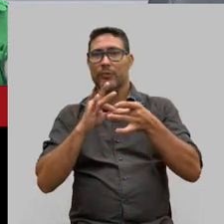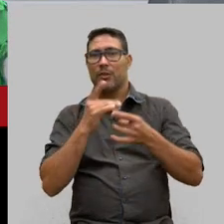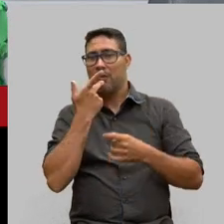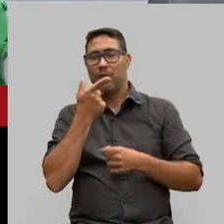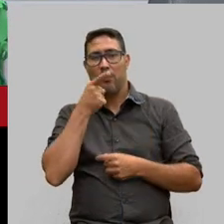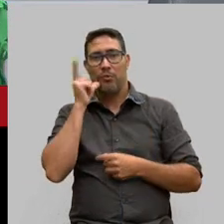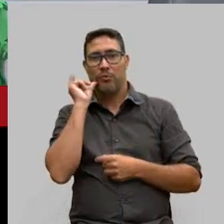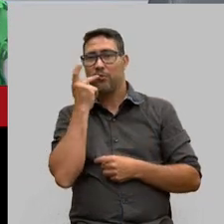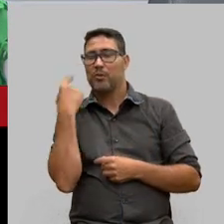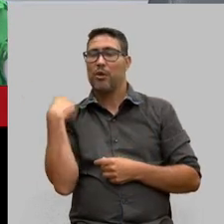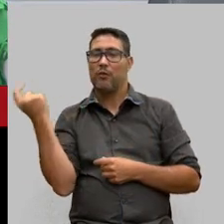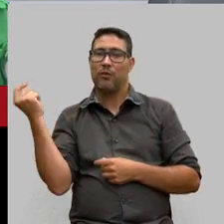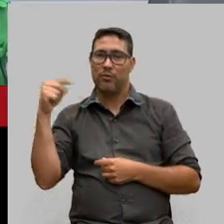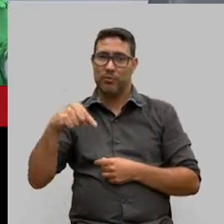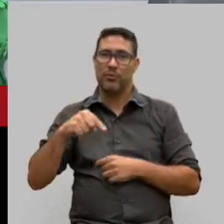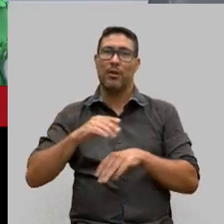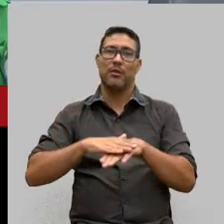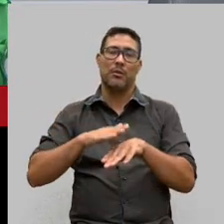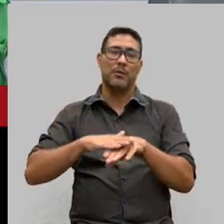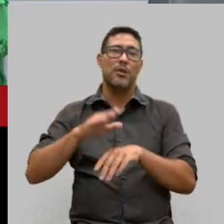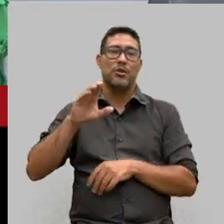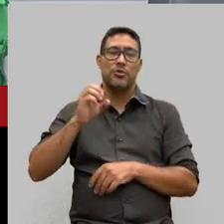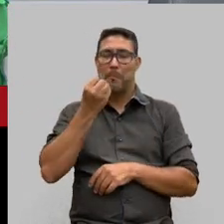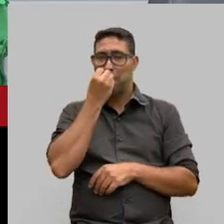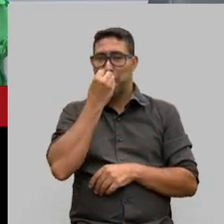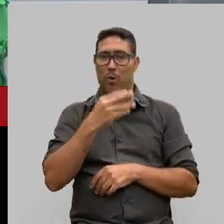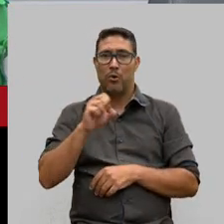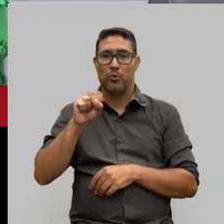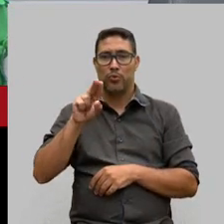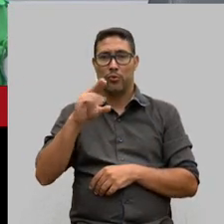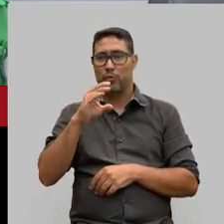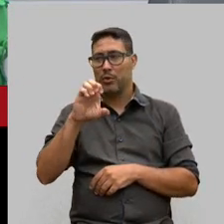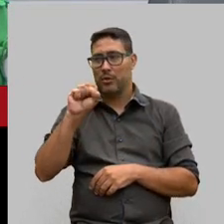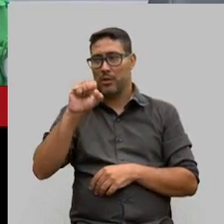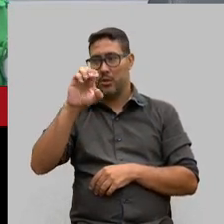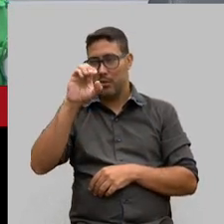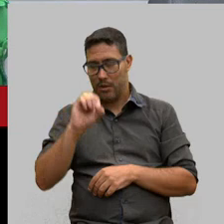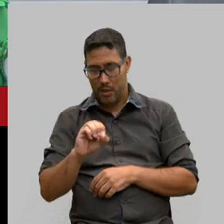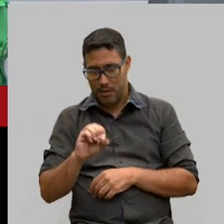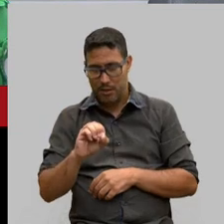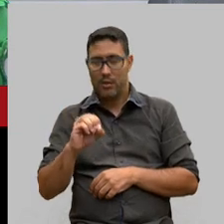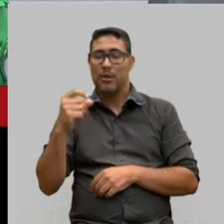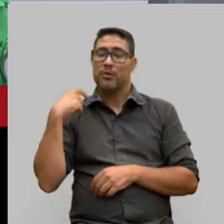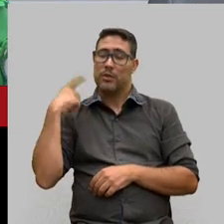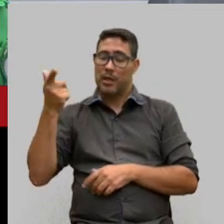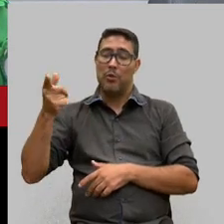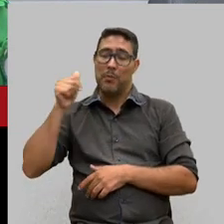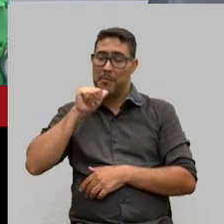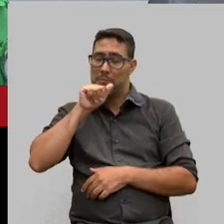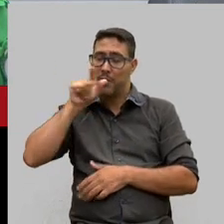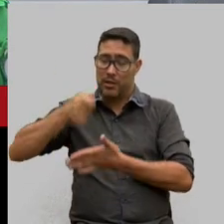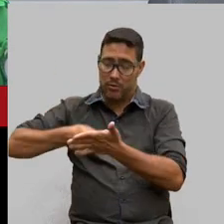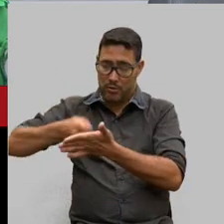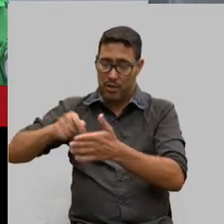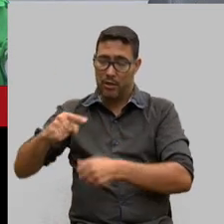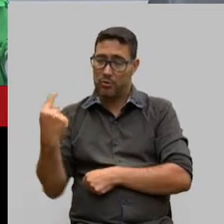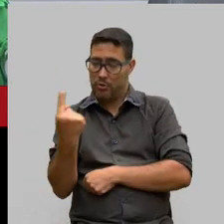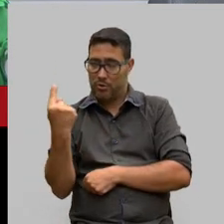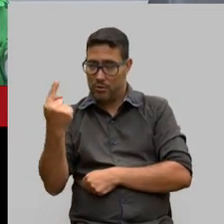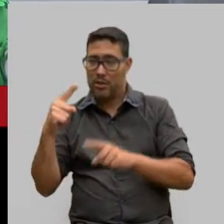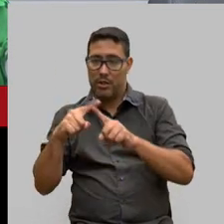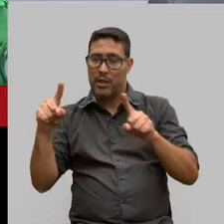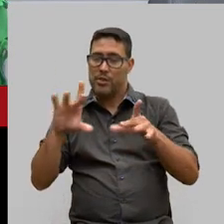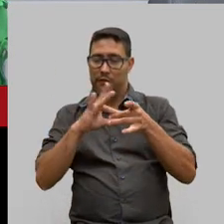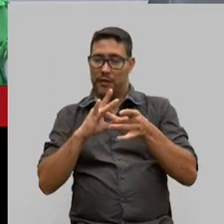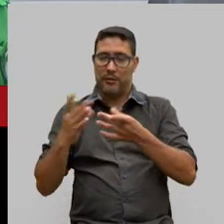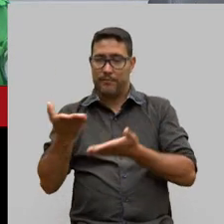Sucesso de uma mãe que luta lá também sozinha então é isso a gente vai renovando os nossos laços né e lutando por uma cidade